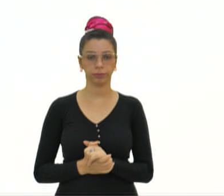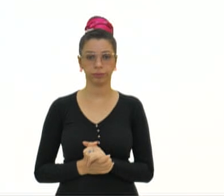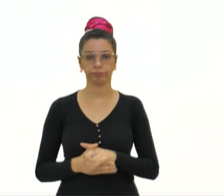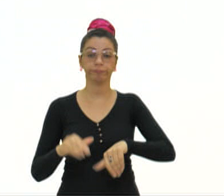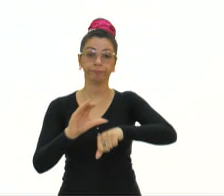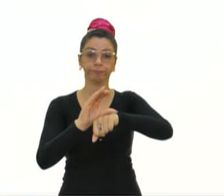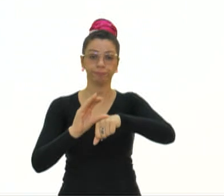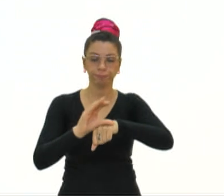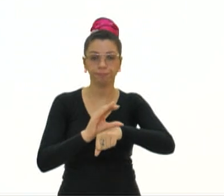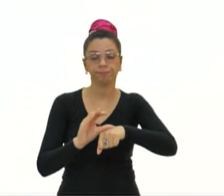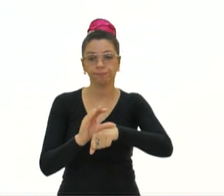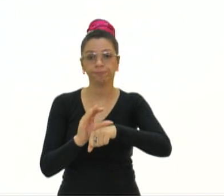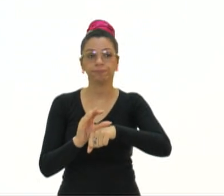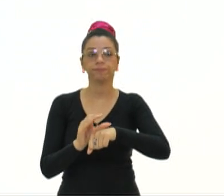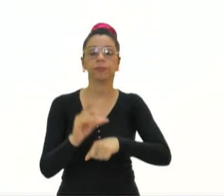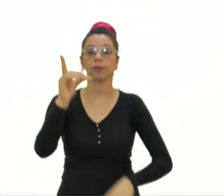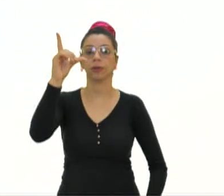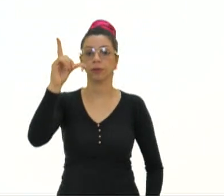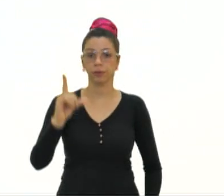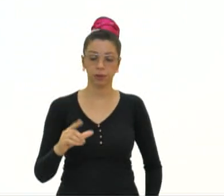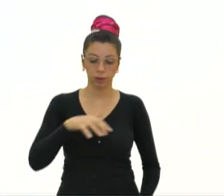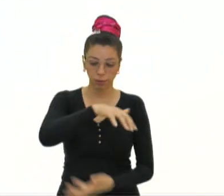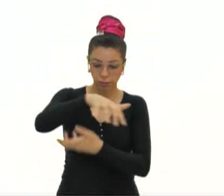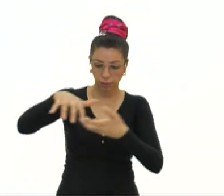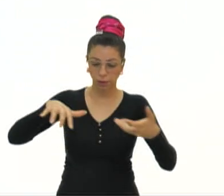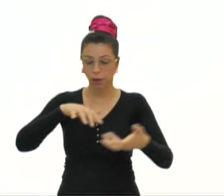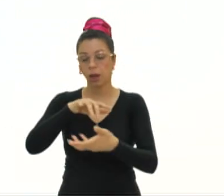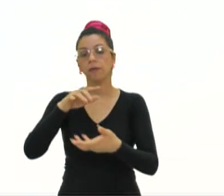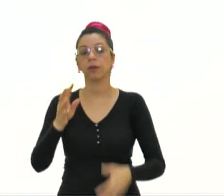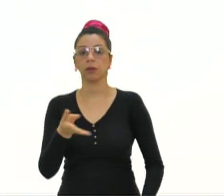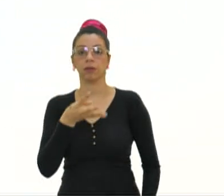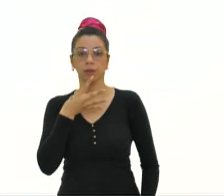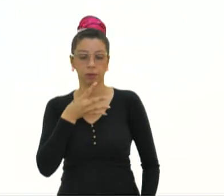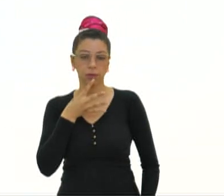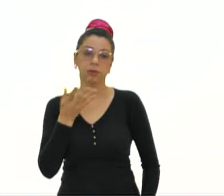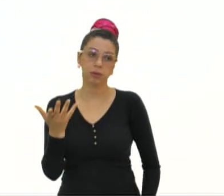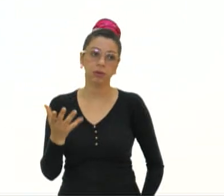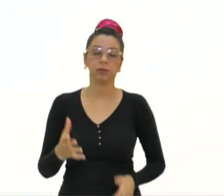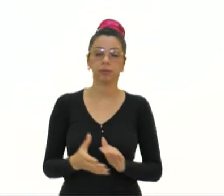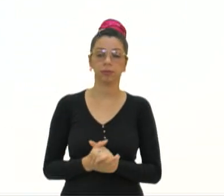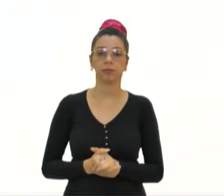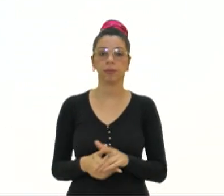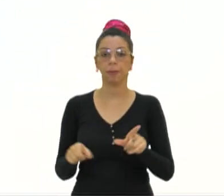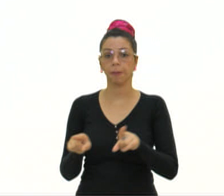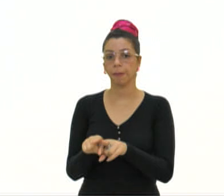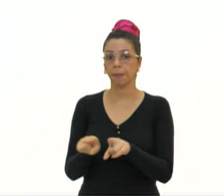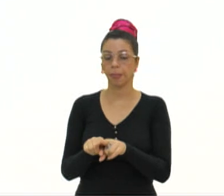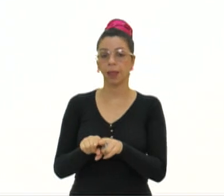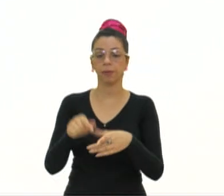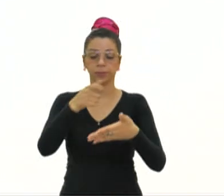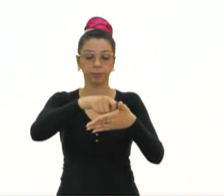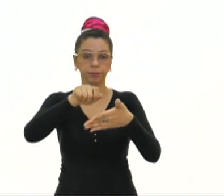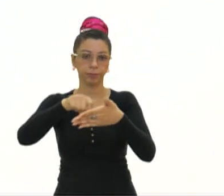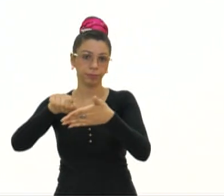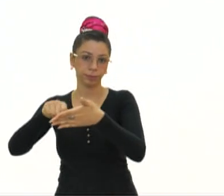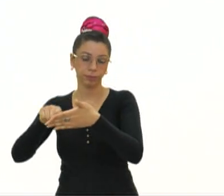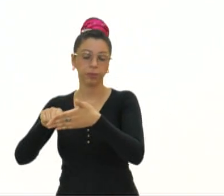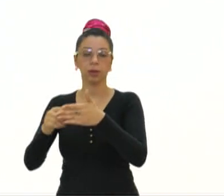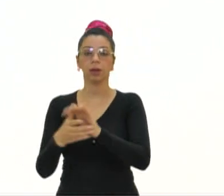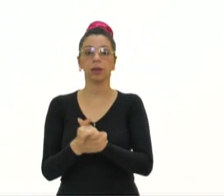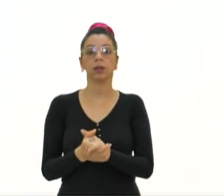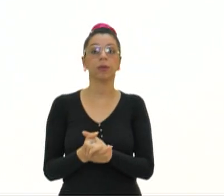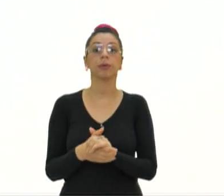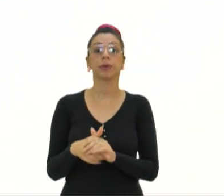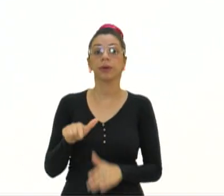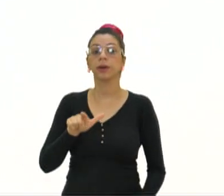Constituição. O direito de greve era reconhecido, foram anistiados os grevistas do tempo do Estado Novo, que haviam sido punidos, né,